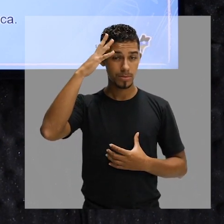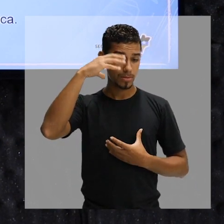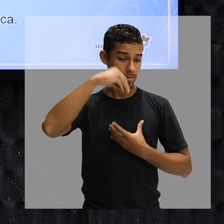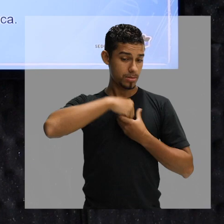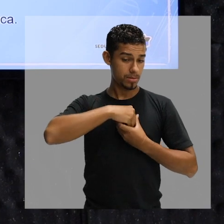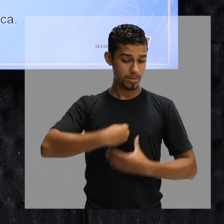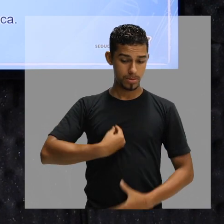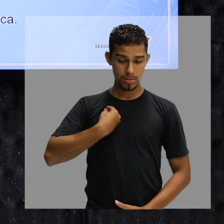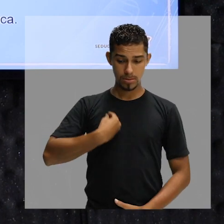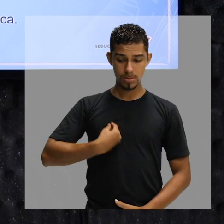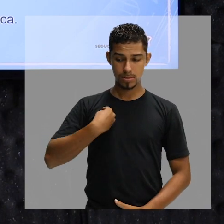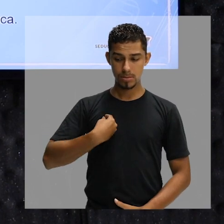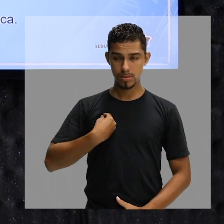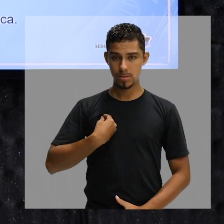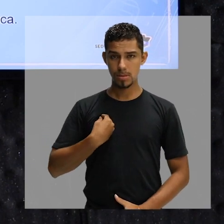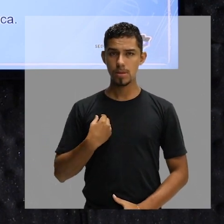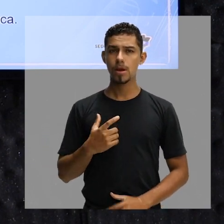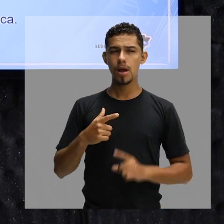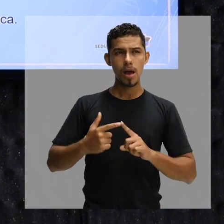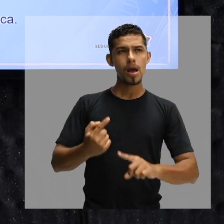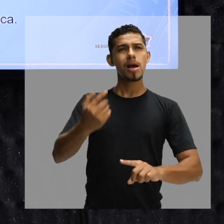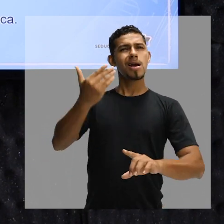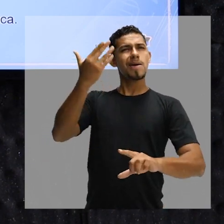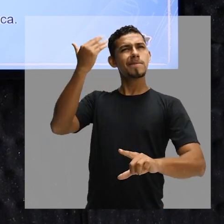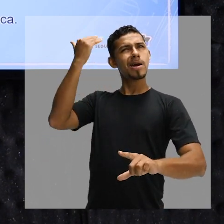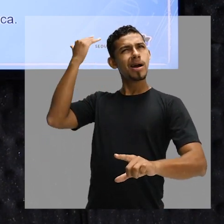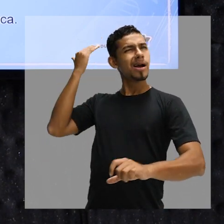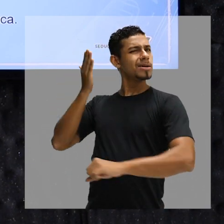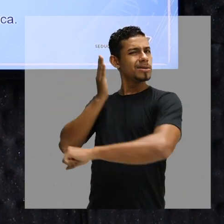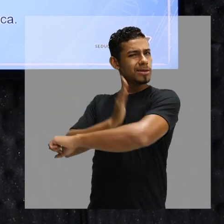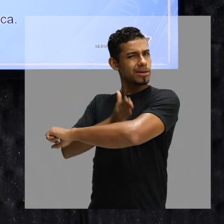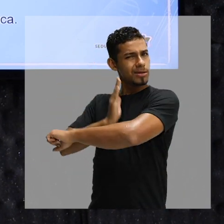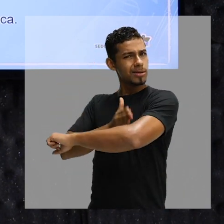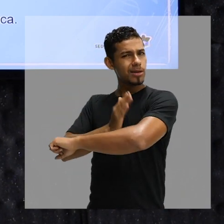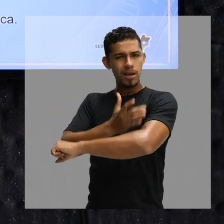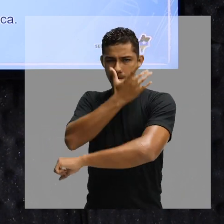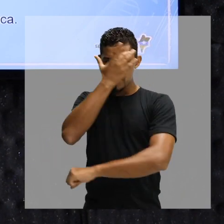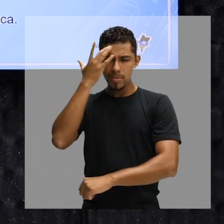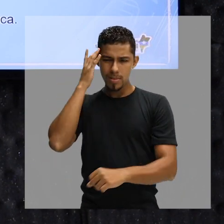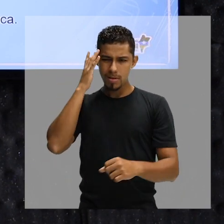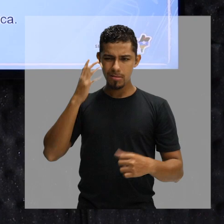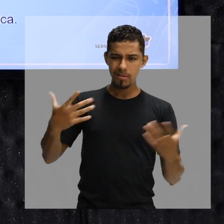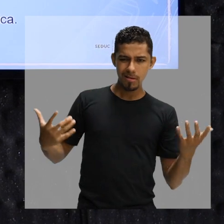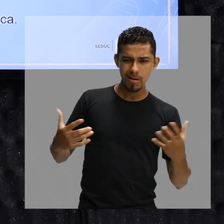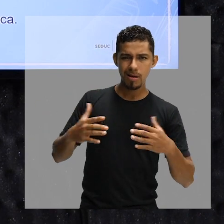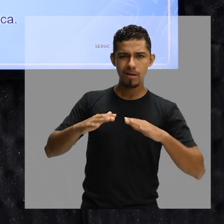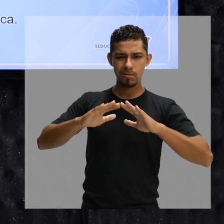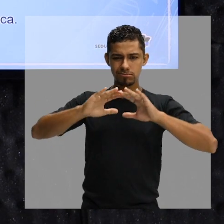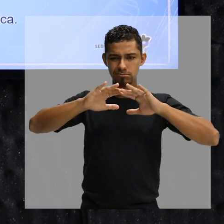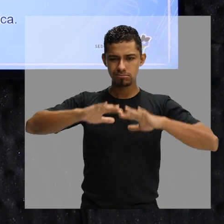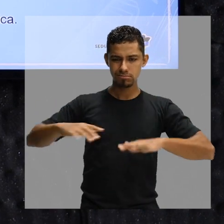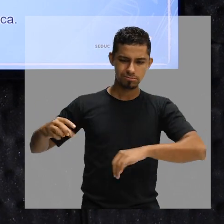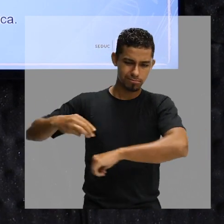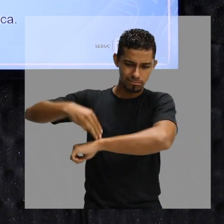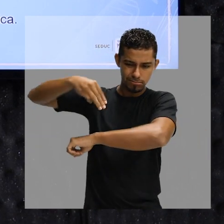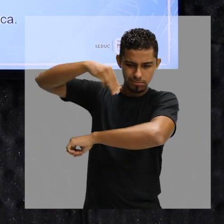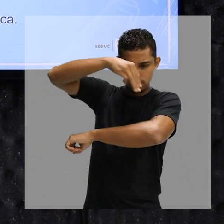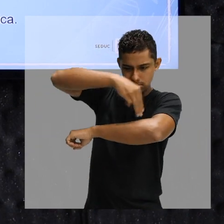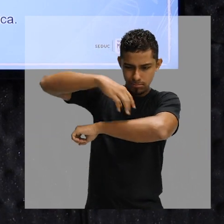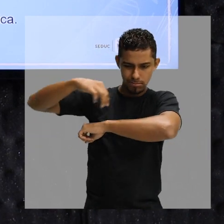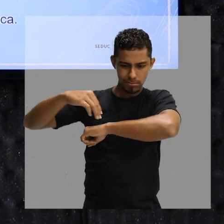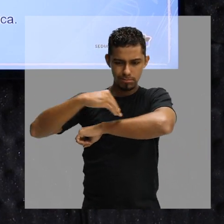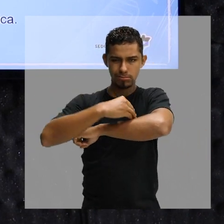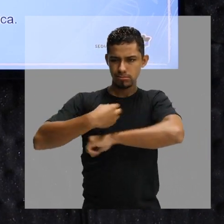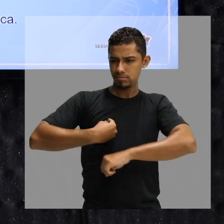retornar à primitividade, a vida lá na caverna, o nomadismo? Obviamente que não, né, meu aluno? Dominação da natureza, dominar